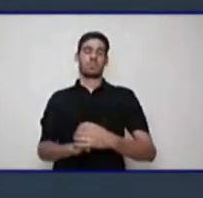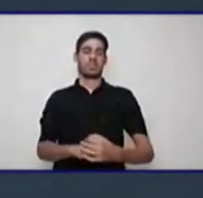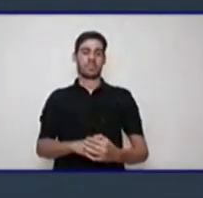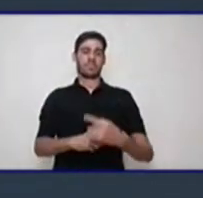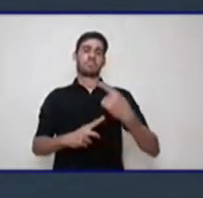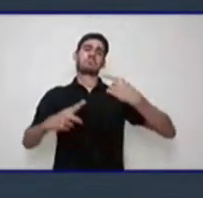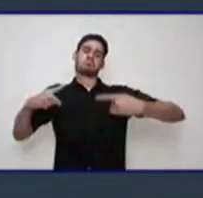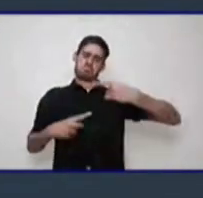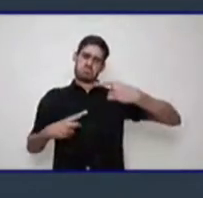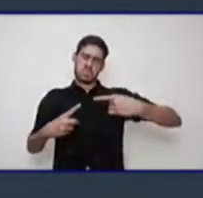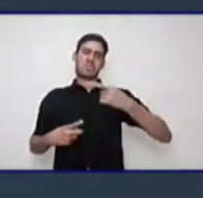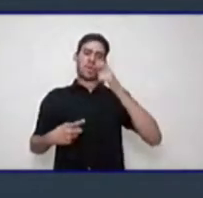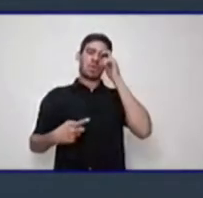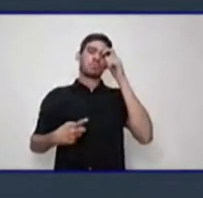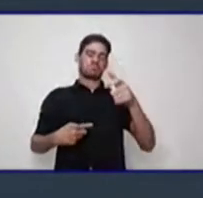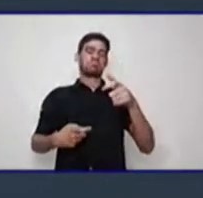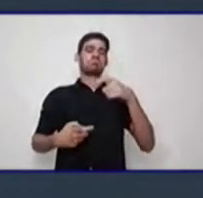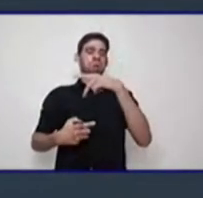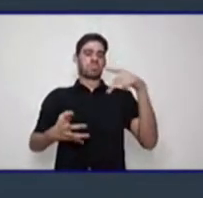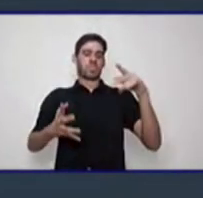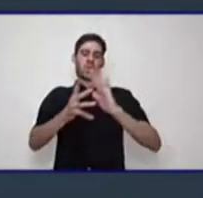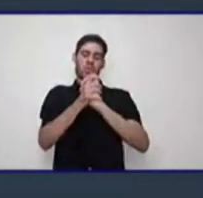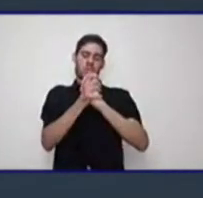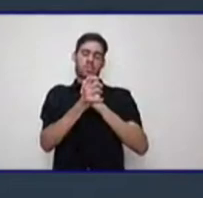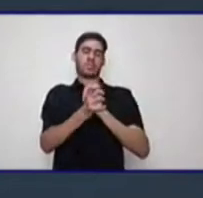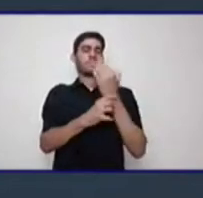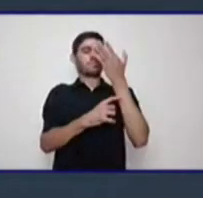debate muito interessante. Eu cumprimento Vossa Excelência